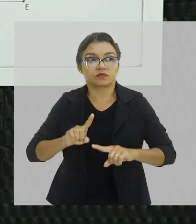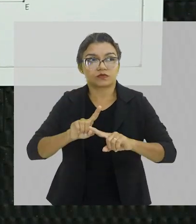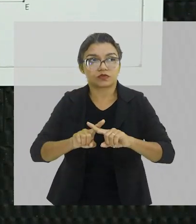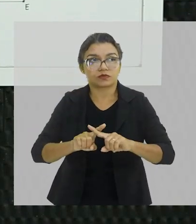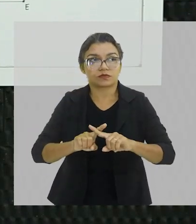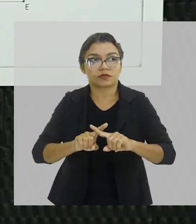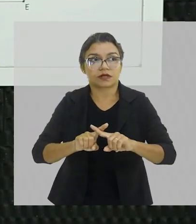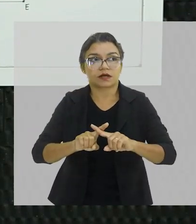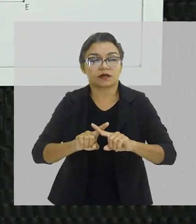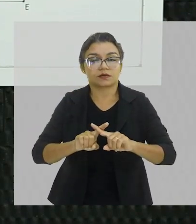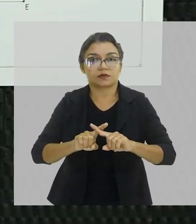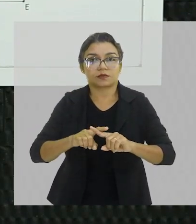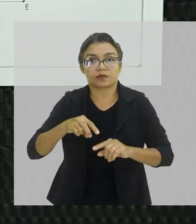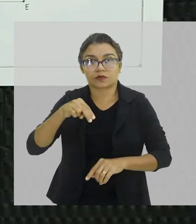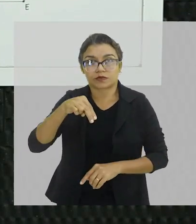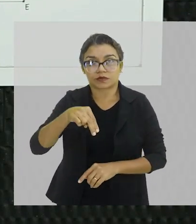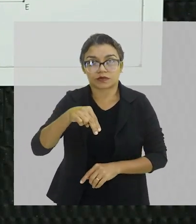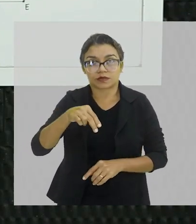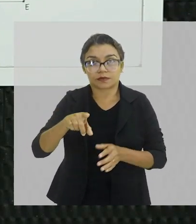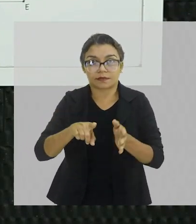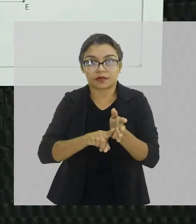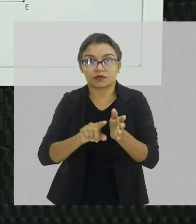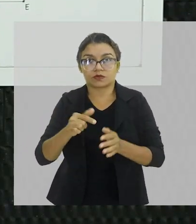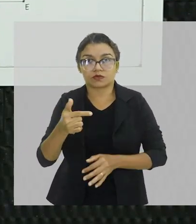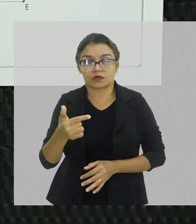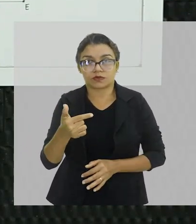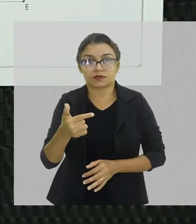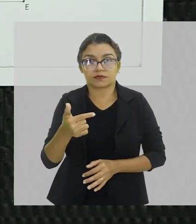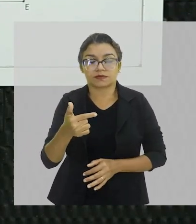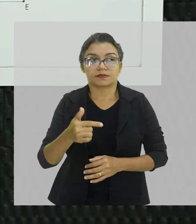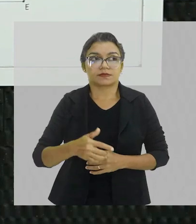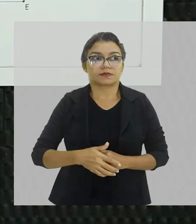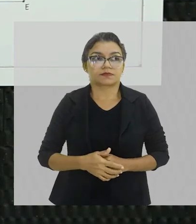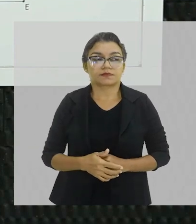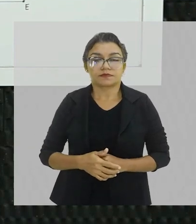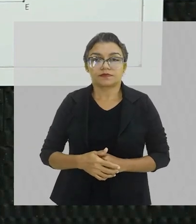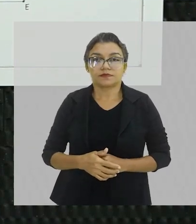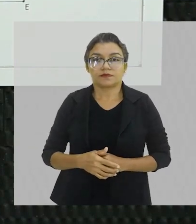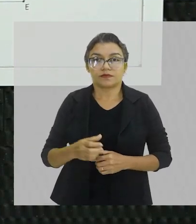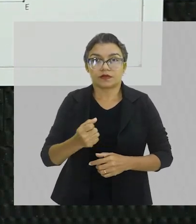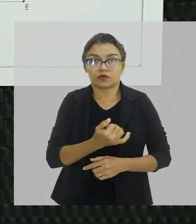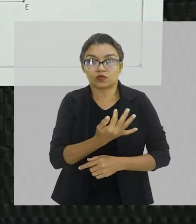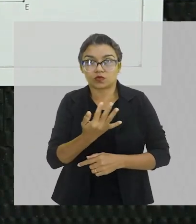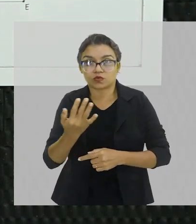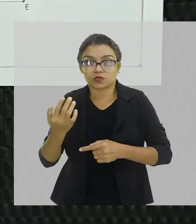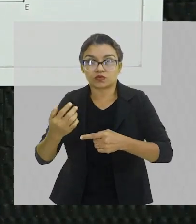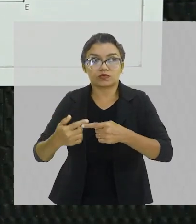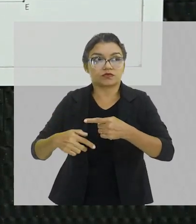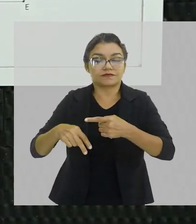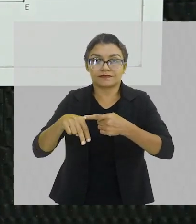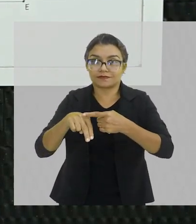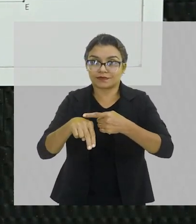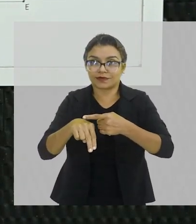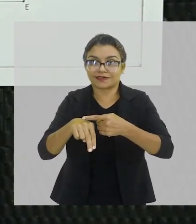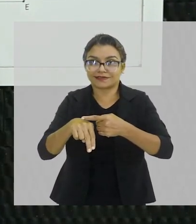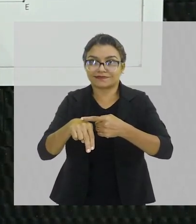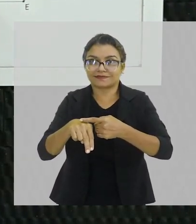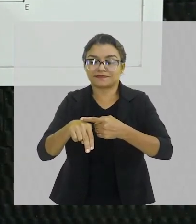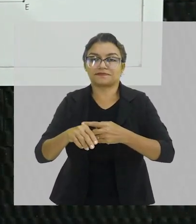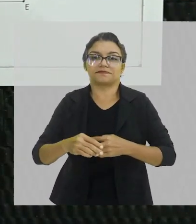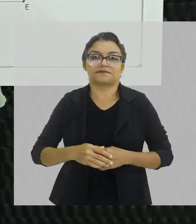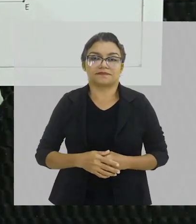multiplicado por n menos 2, dividido por n